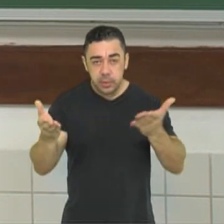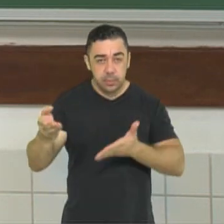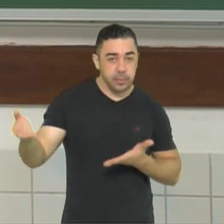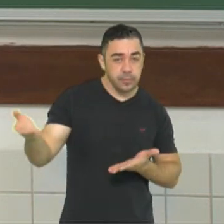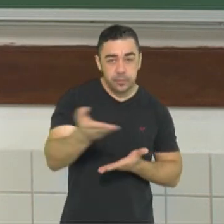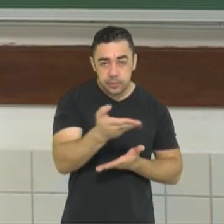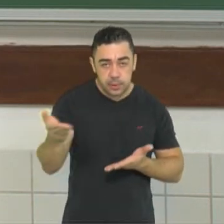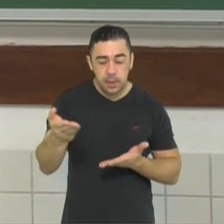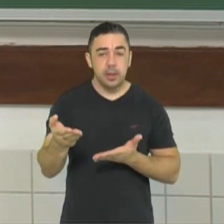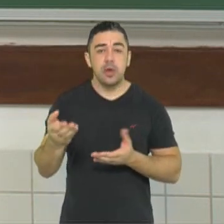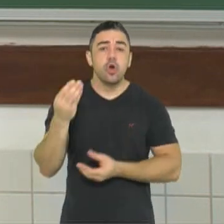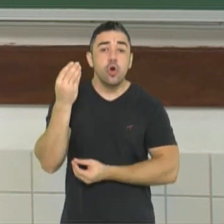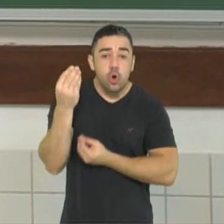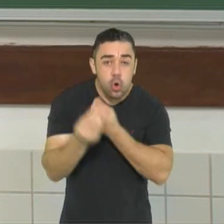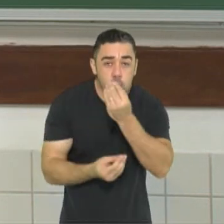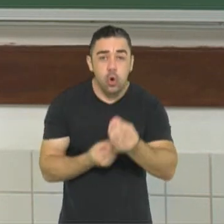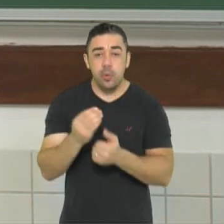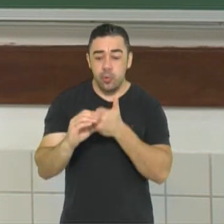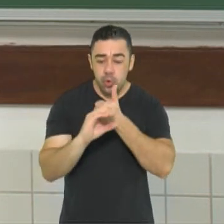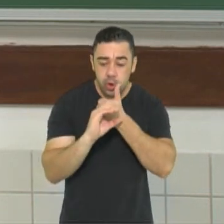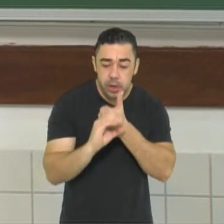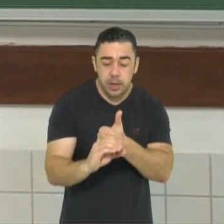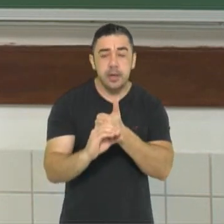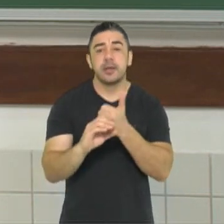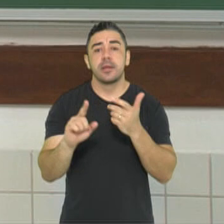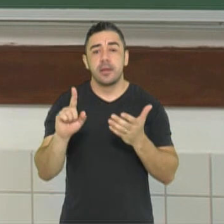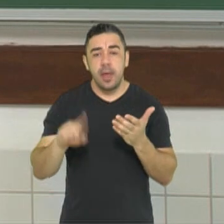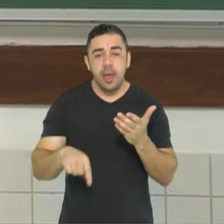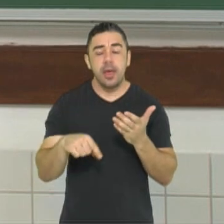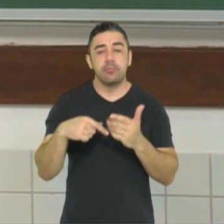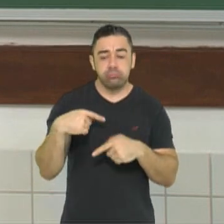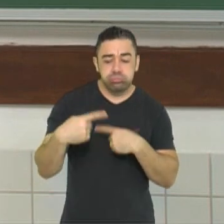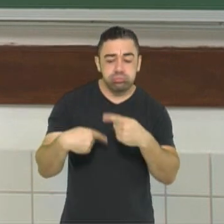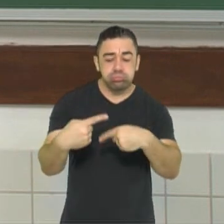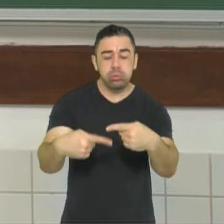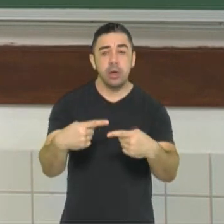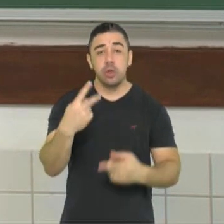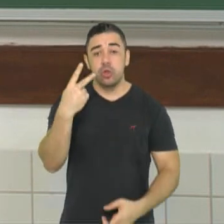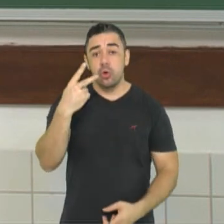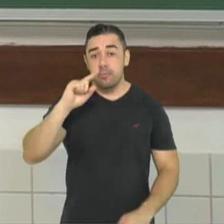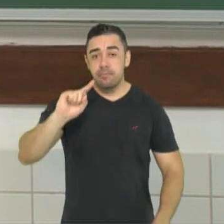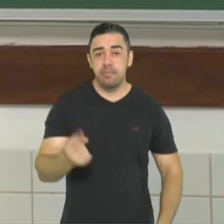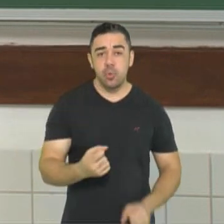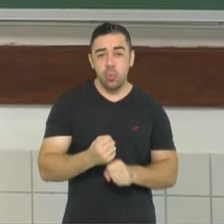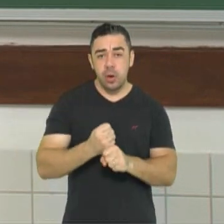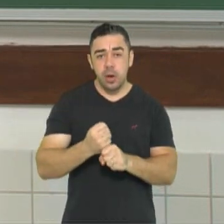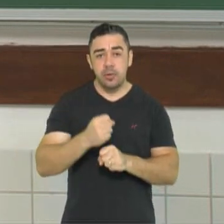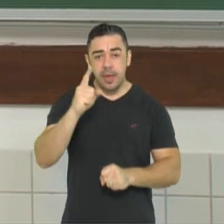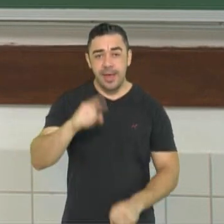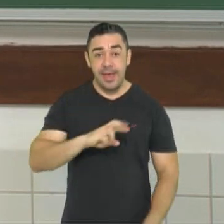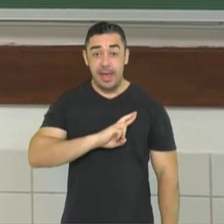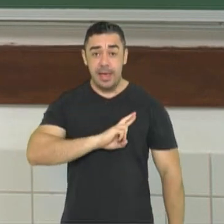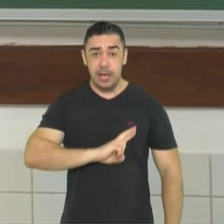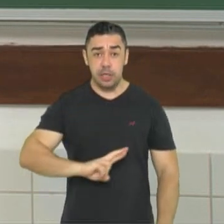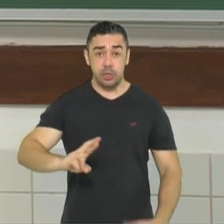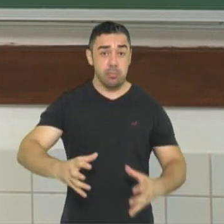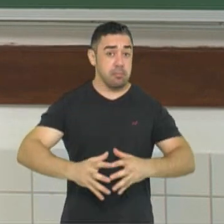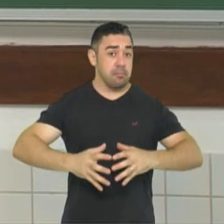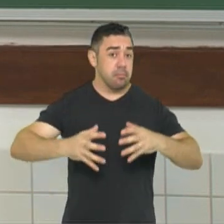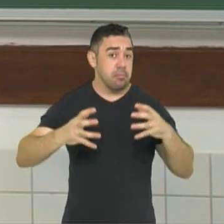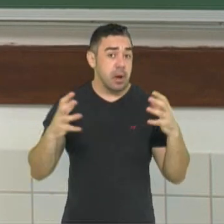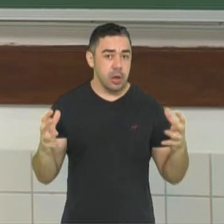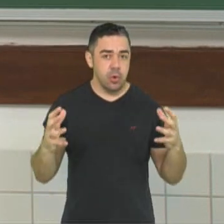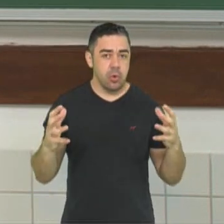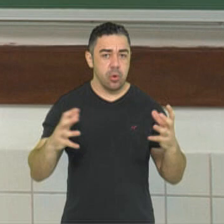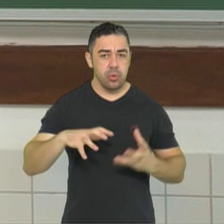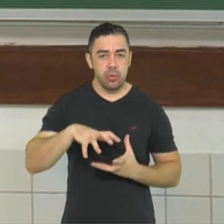alunos. Como que o cristianismo se consolidou ao longo desses 2.000 anos a se tornar a religião de maior número,